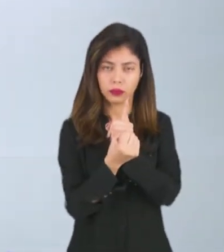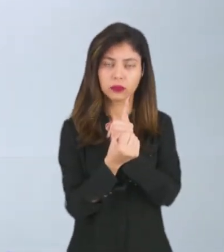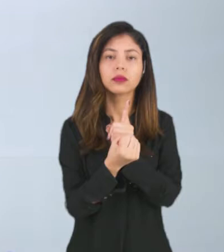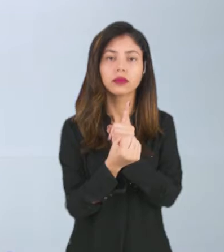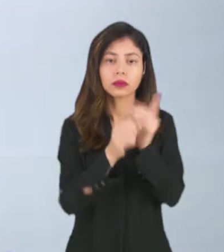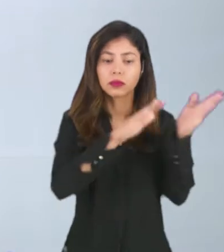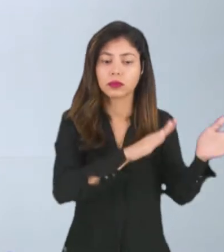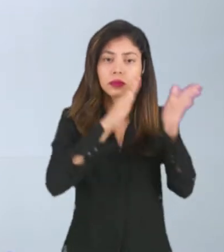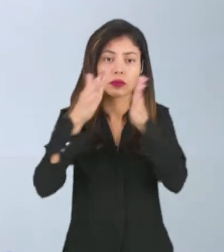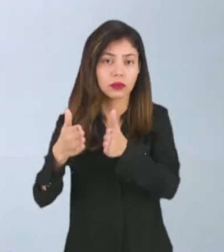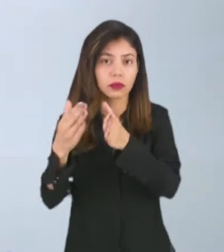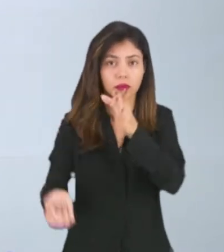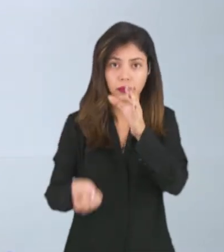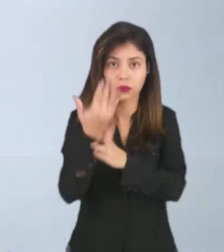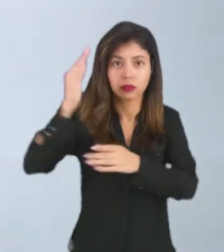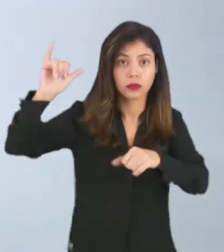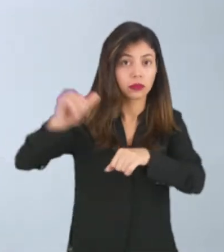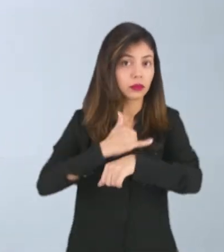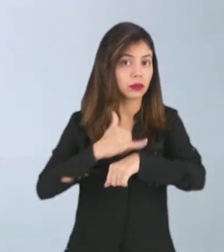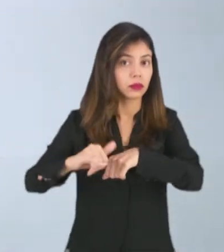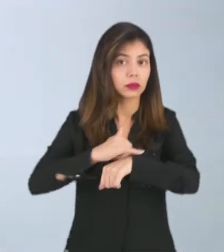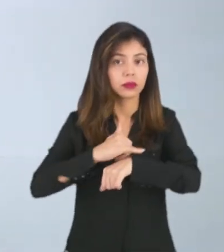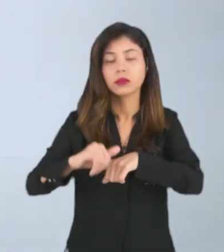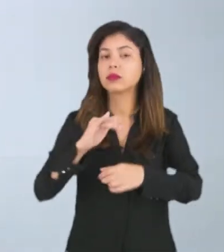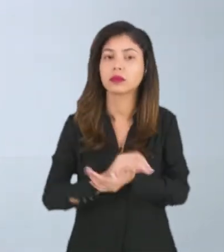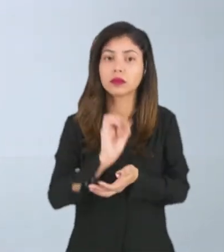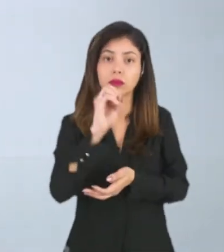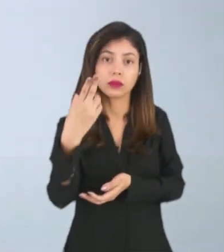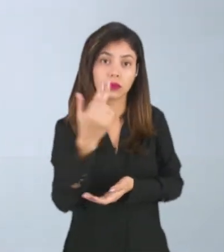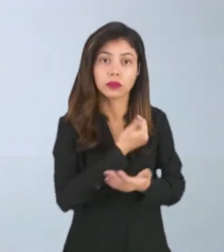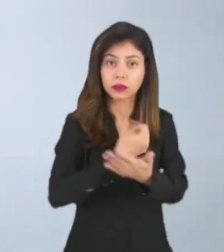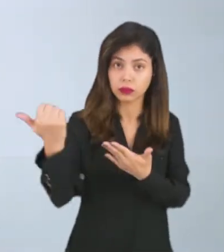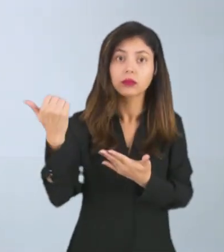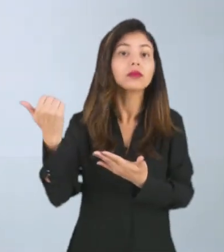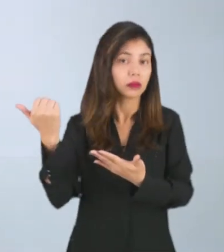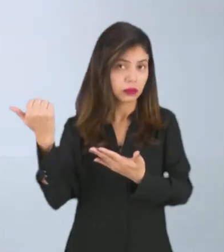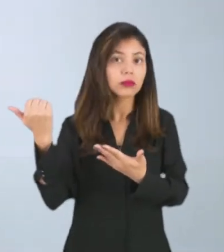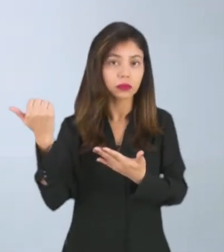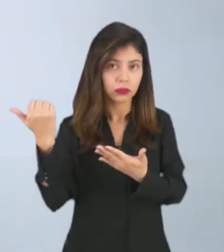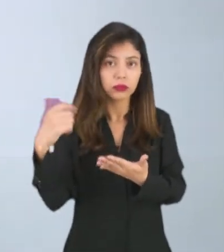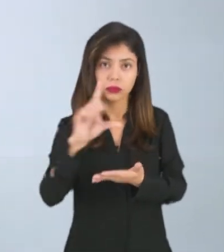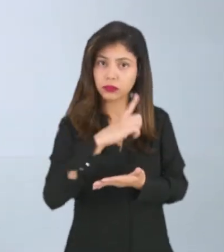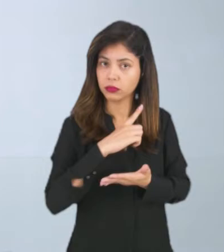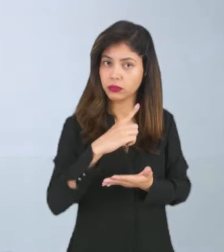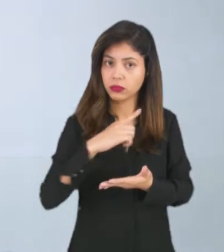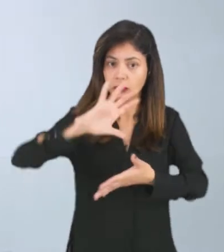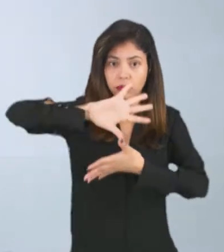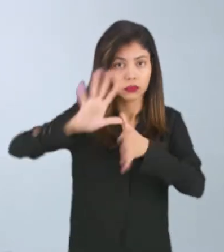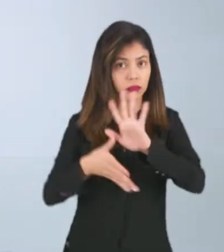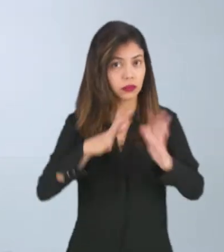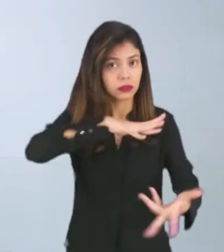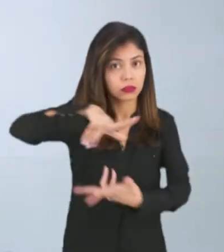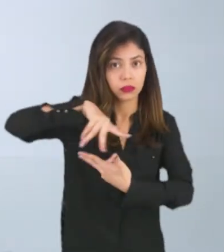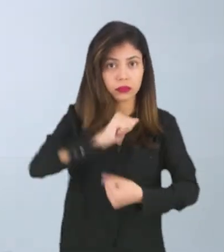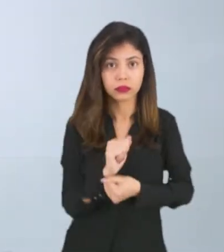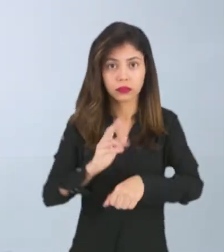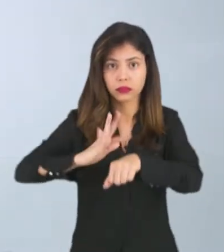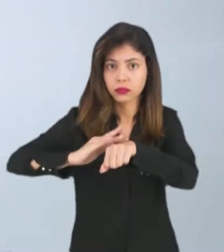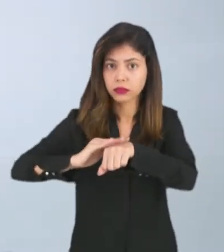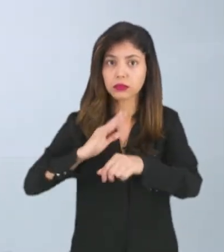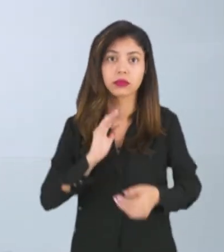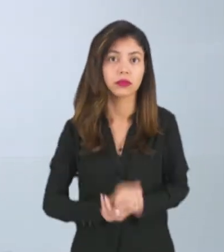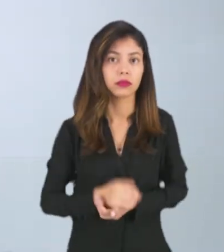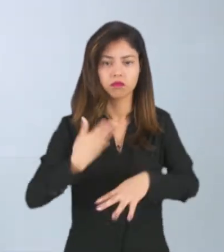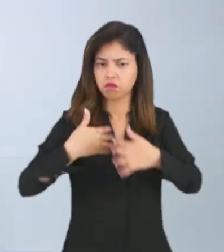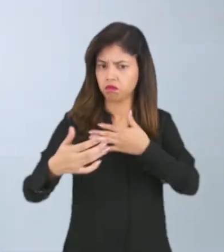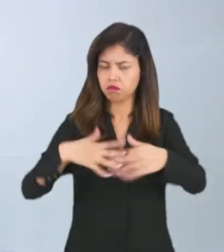partir disso criar estratégias ou ações para conter as pandemias, as doenças,